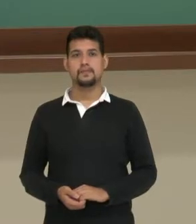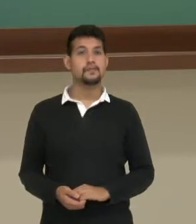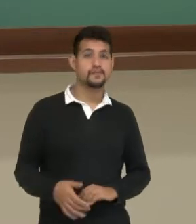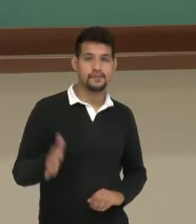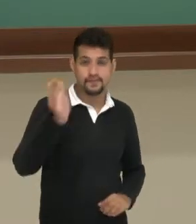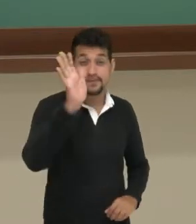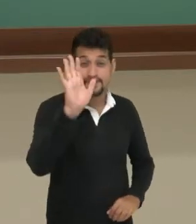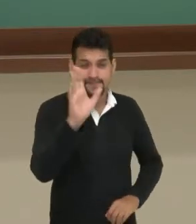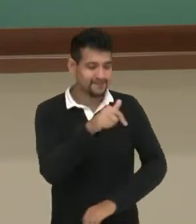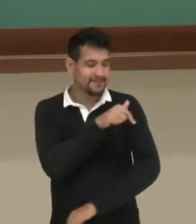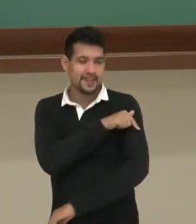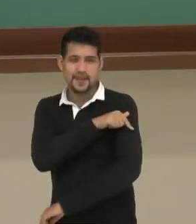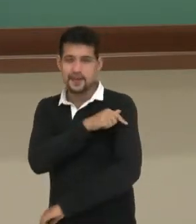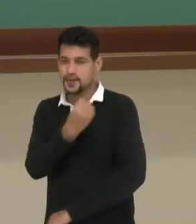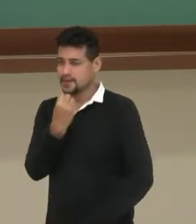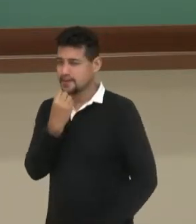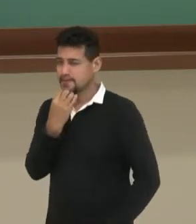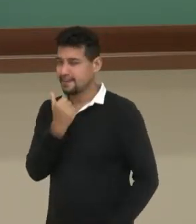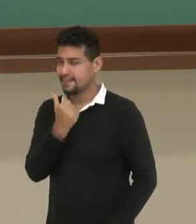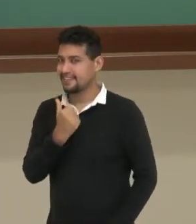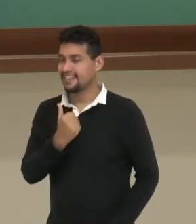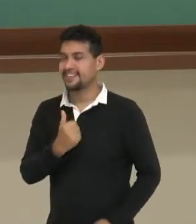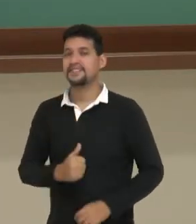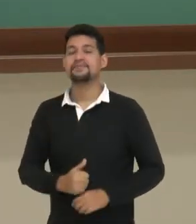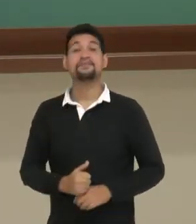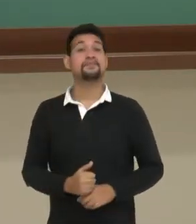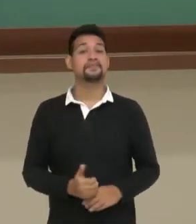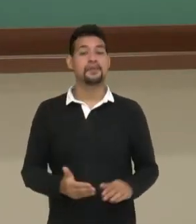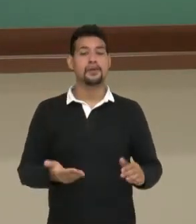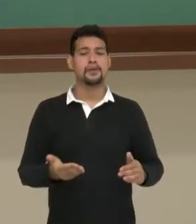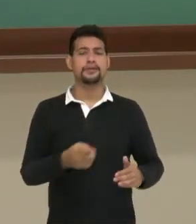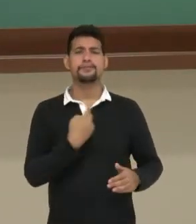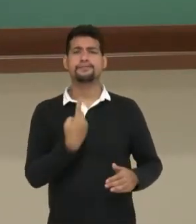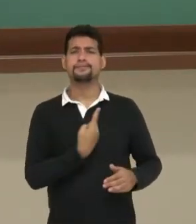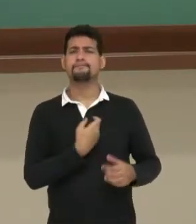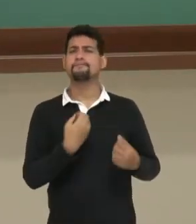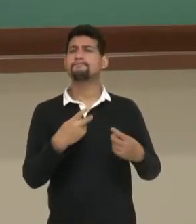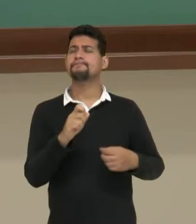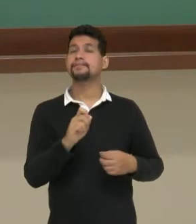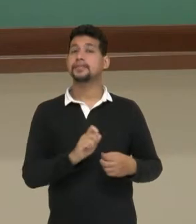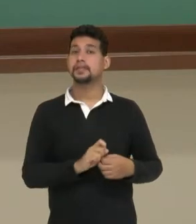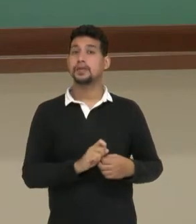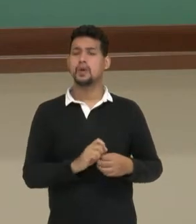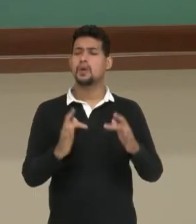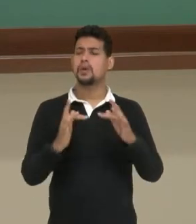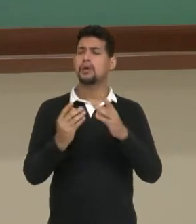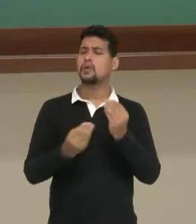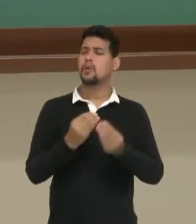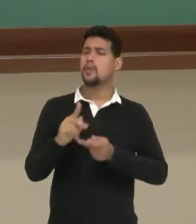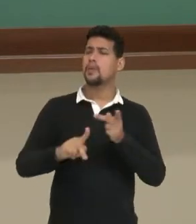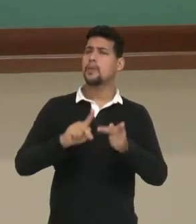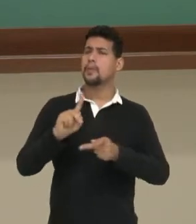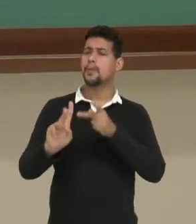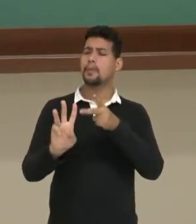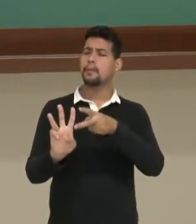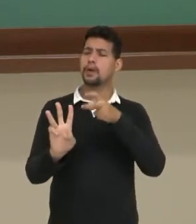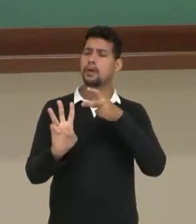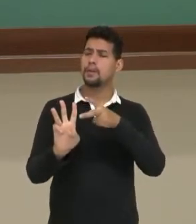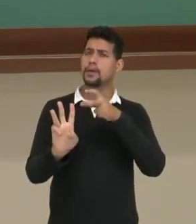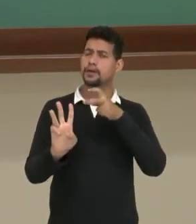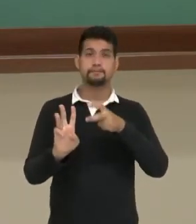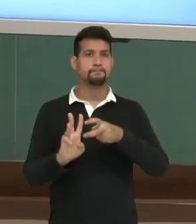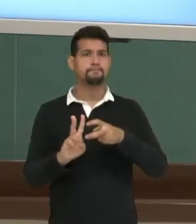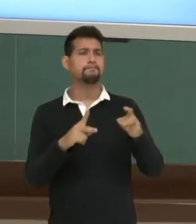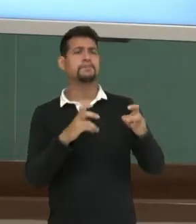Olá, sétimos anos, tudo bem com vocês? Hoje nós vamos falar sobre o contato com os povos indígenas. Vamos ver